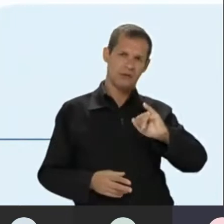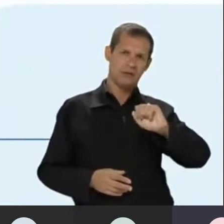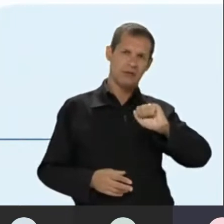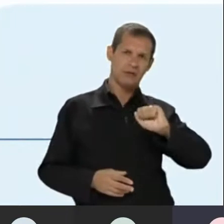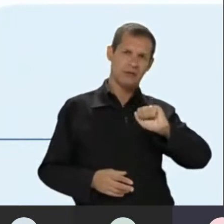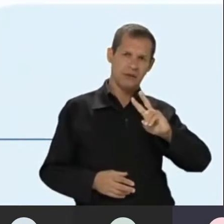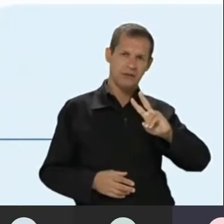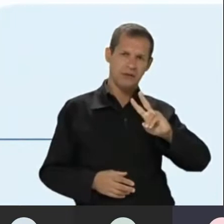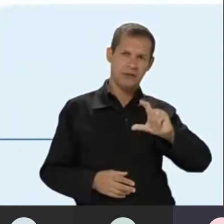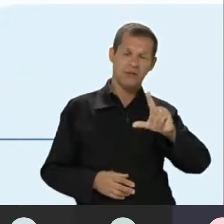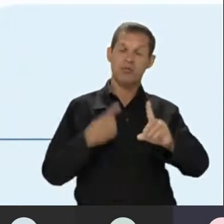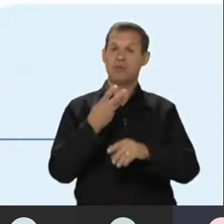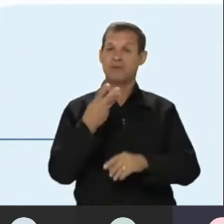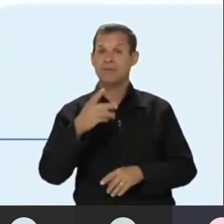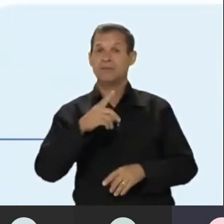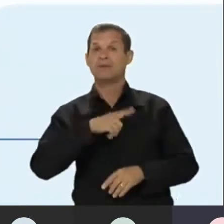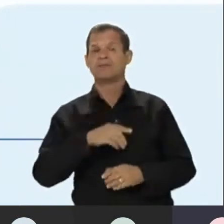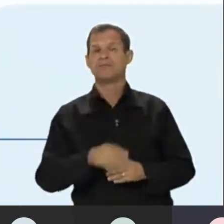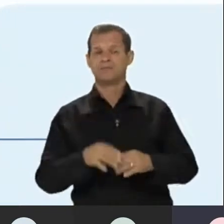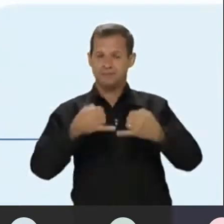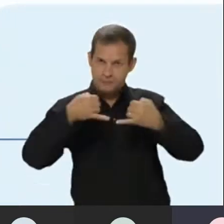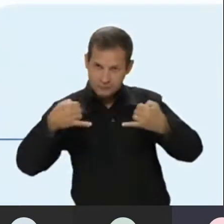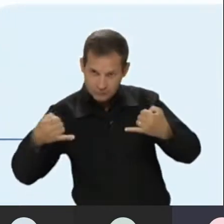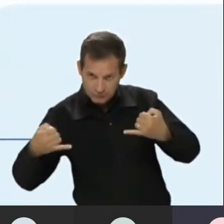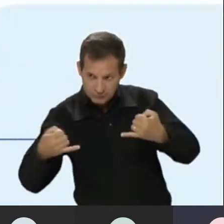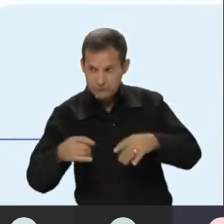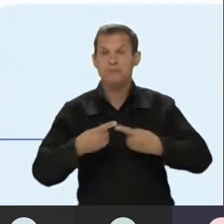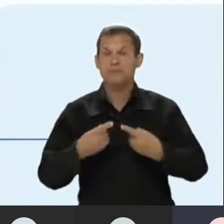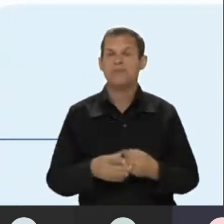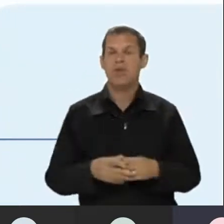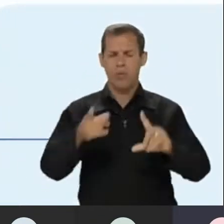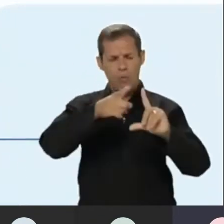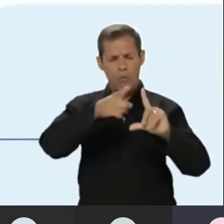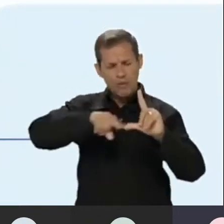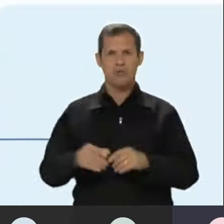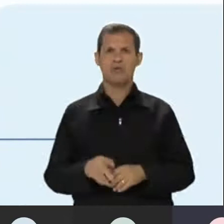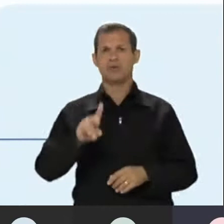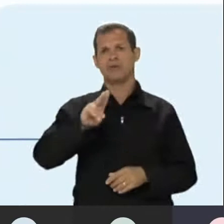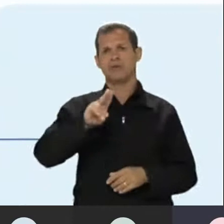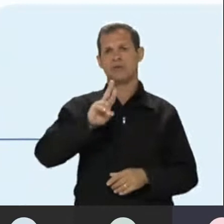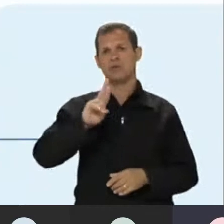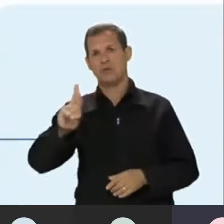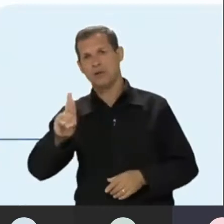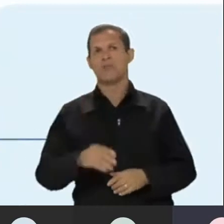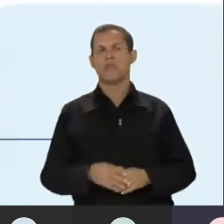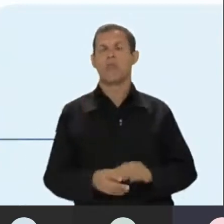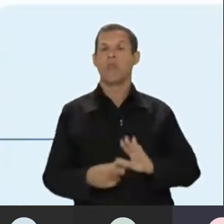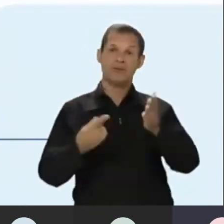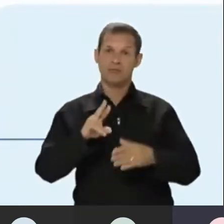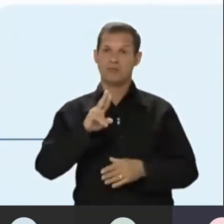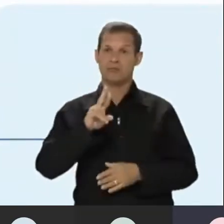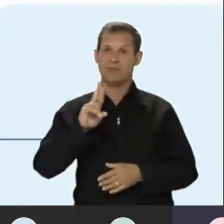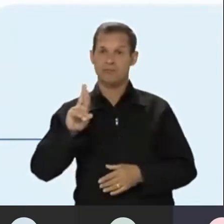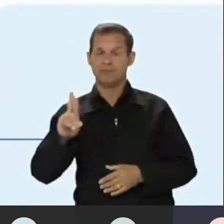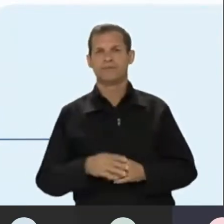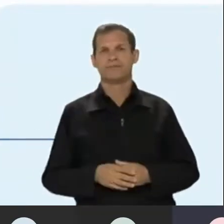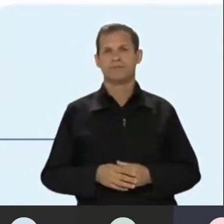a terceira variável. Então, se você tem aqui essa linha, que é a curva da umidade relativa, então vou destacar ela